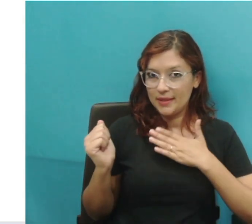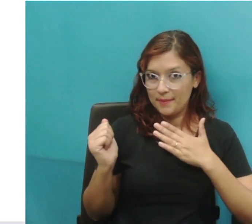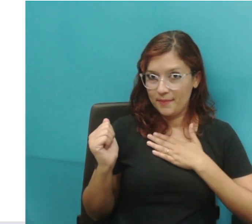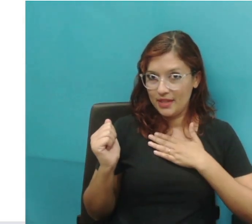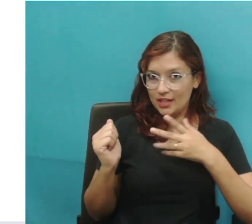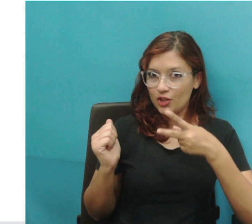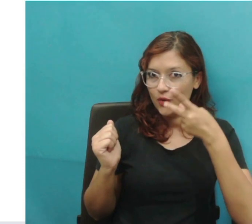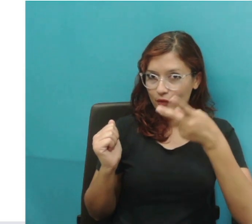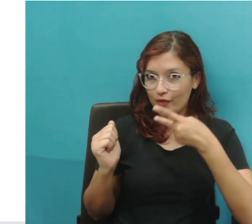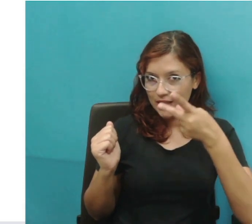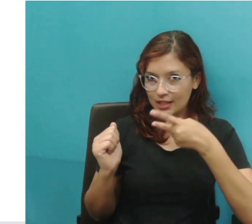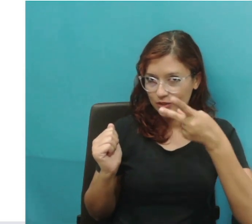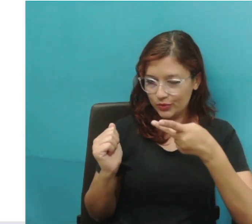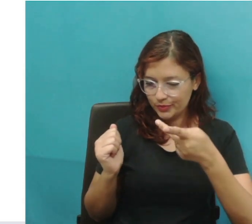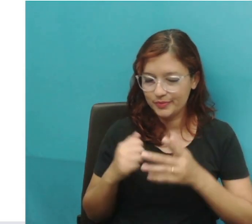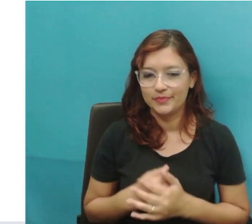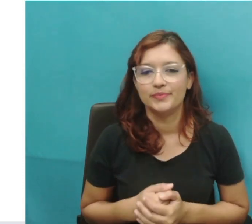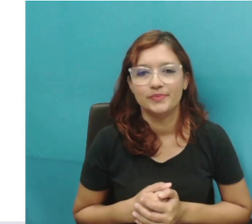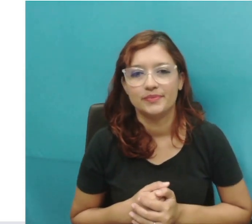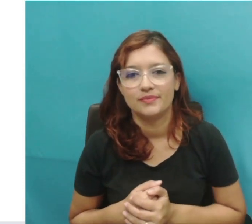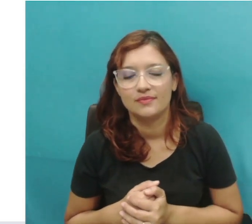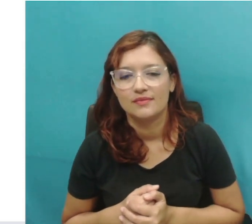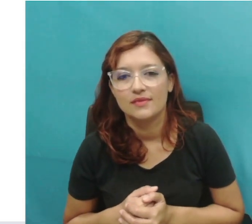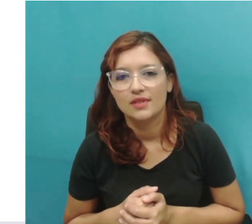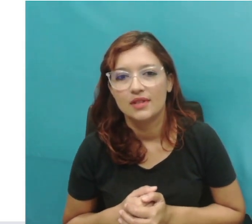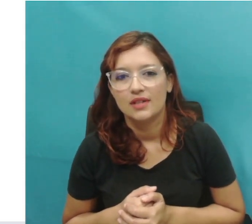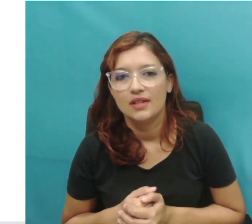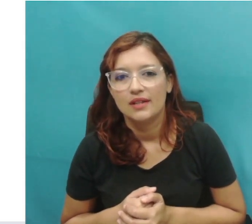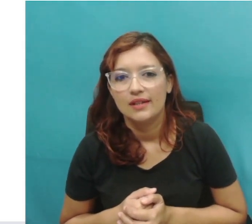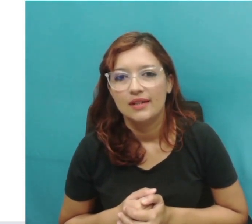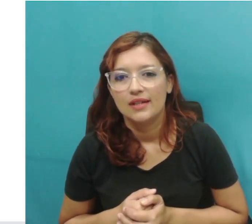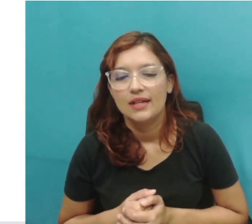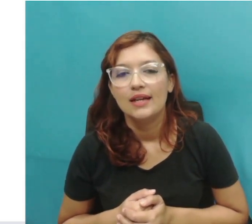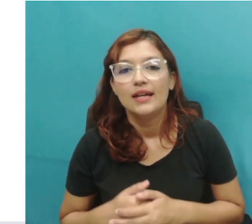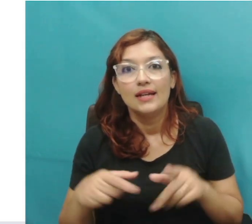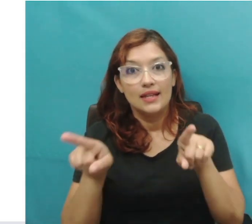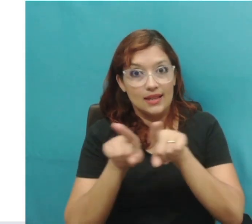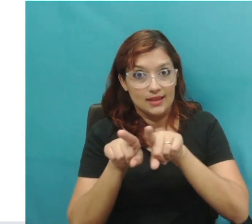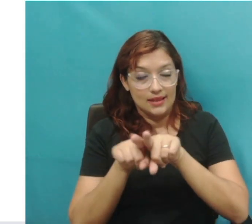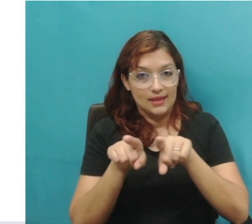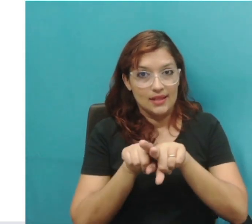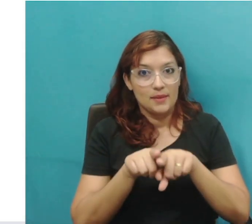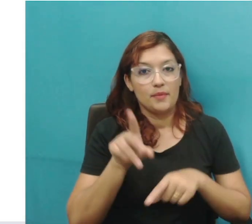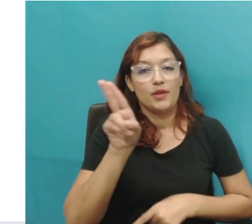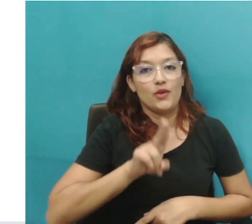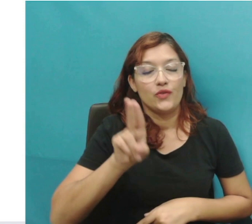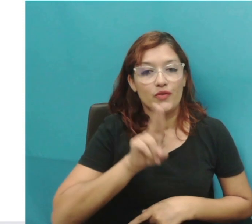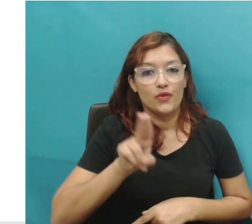ele é usado para se referir a uma coisa que está próximo de quem fala.